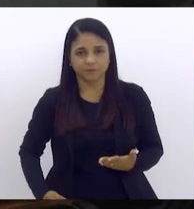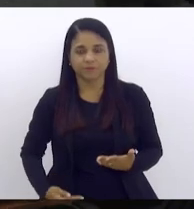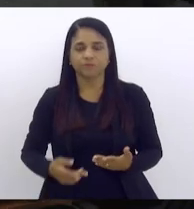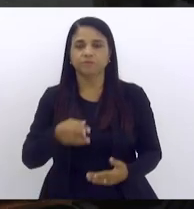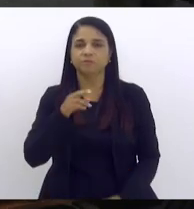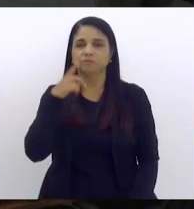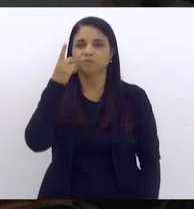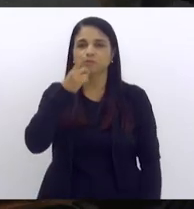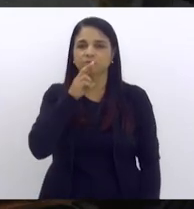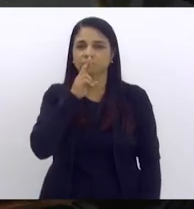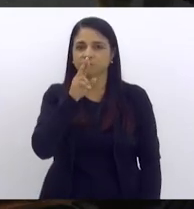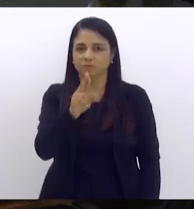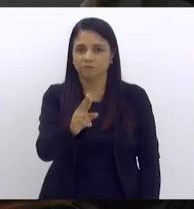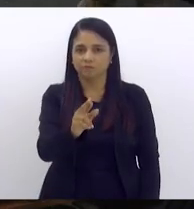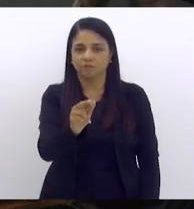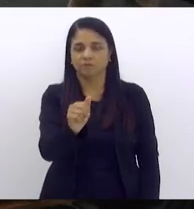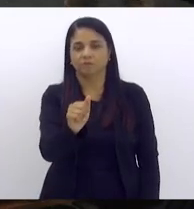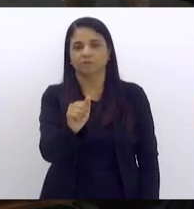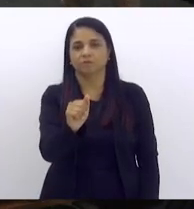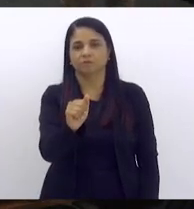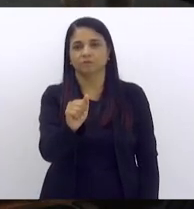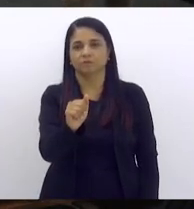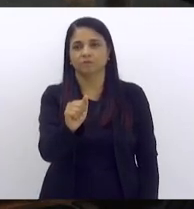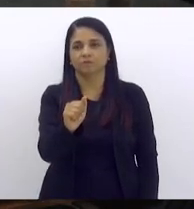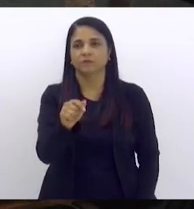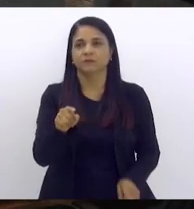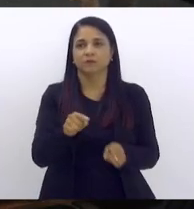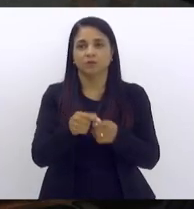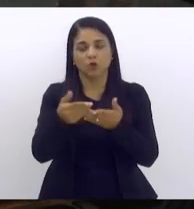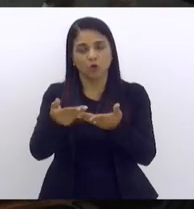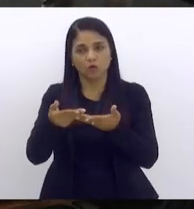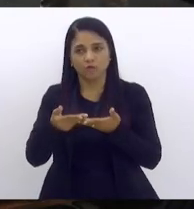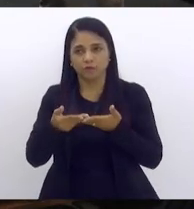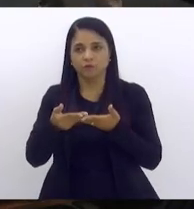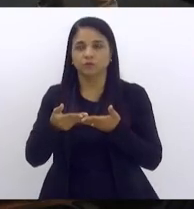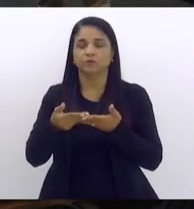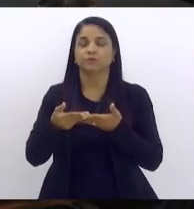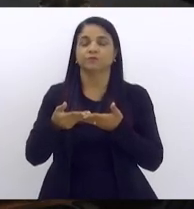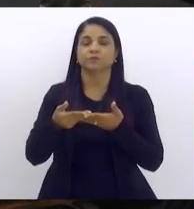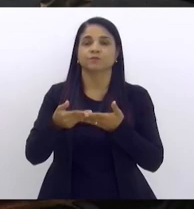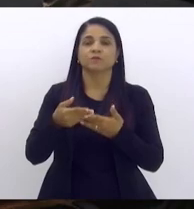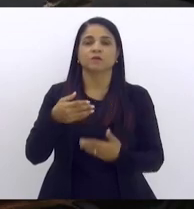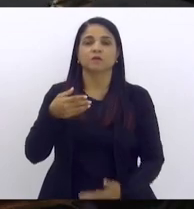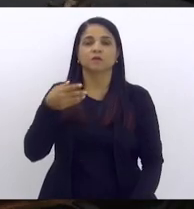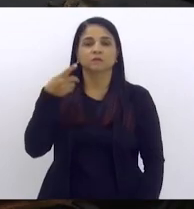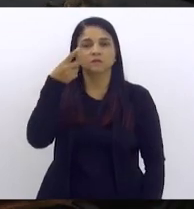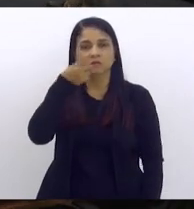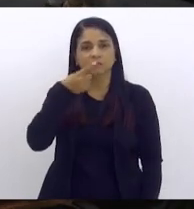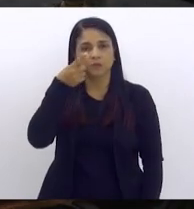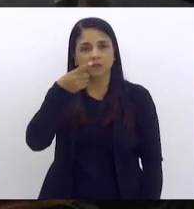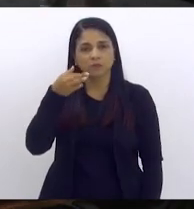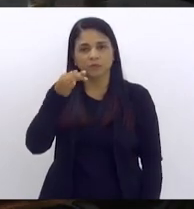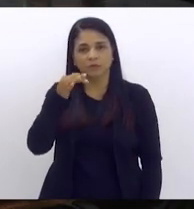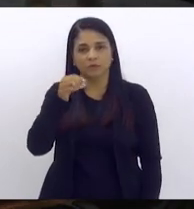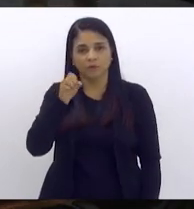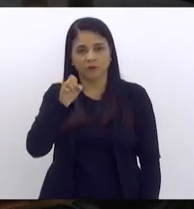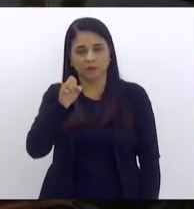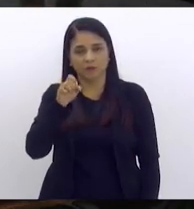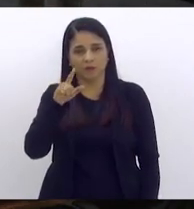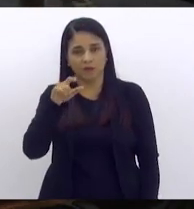Rodrigo Amorim, eu convido o deputado Filipinho Raves para assumir aqui a presidência. Presidente, deputado Filipinho Raves,